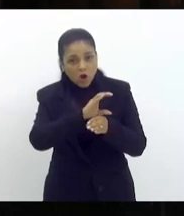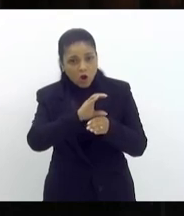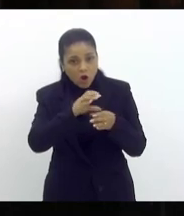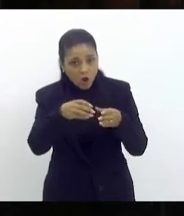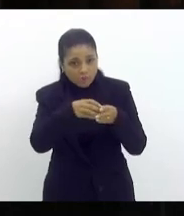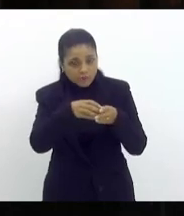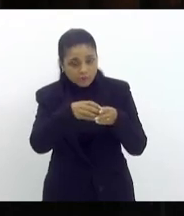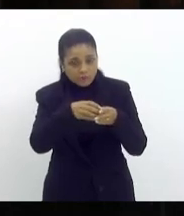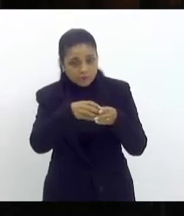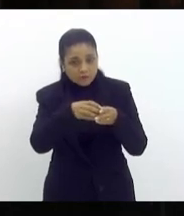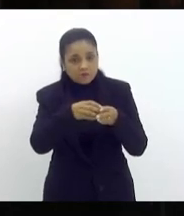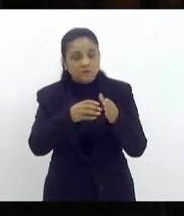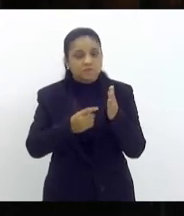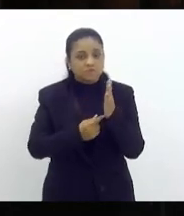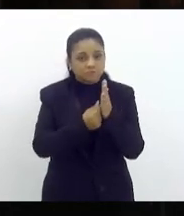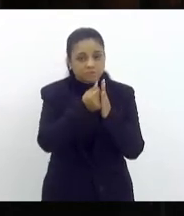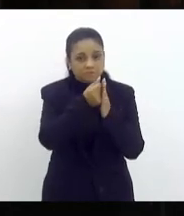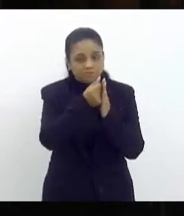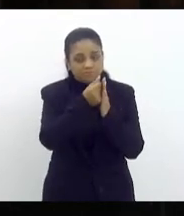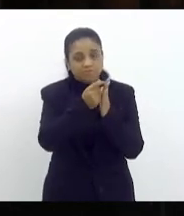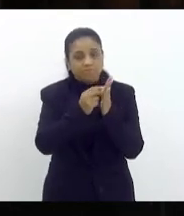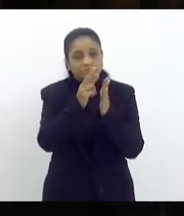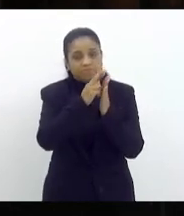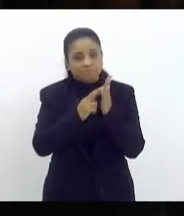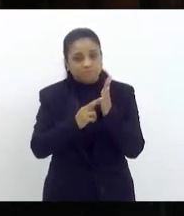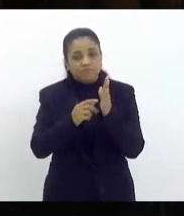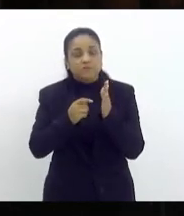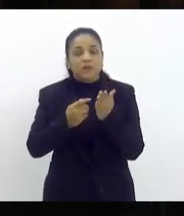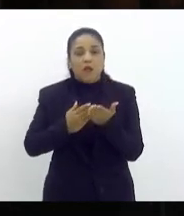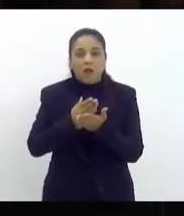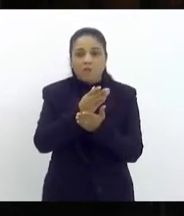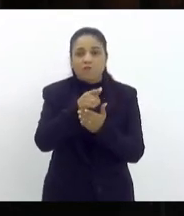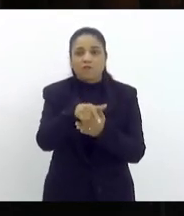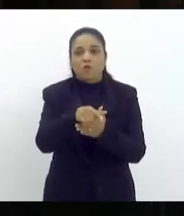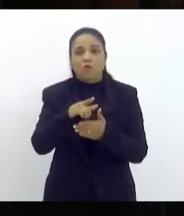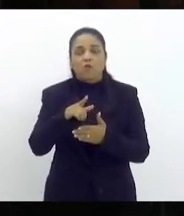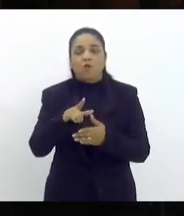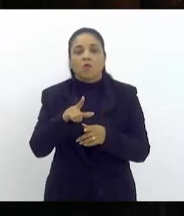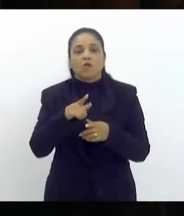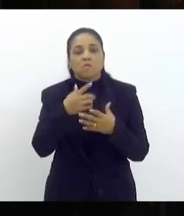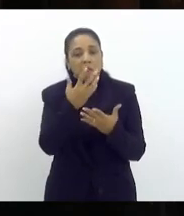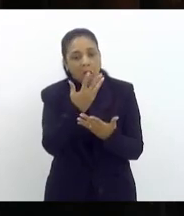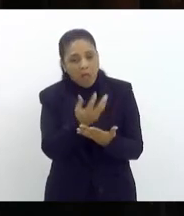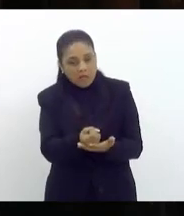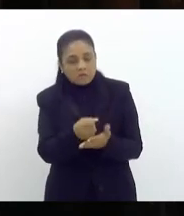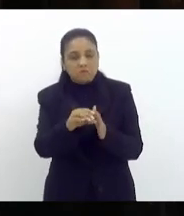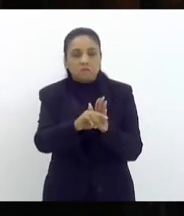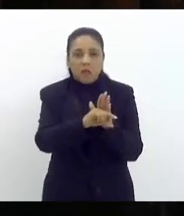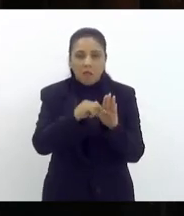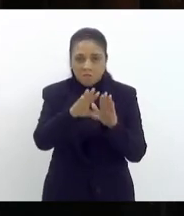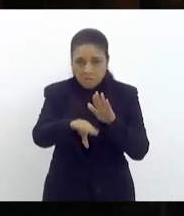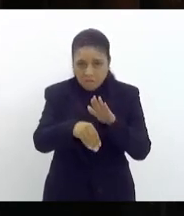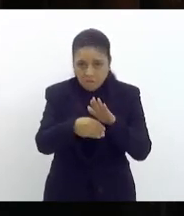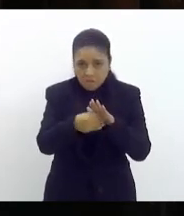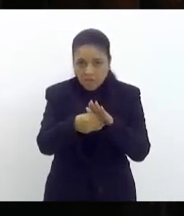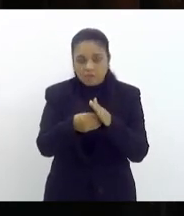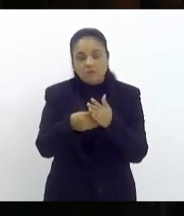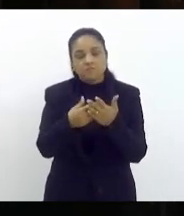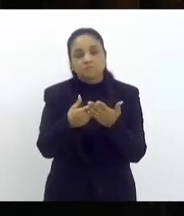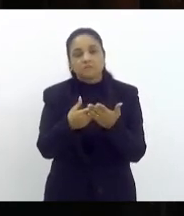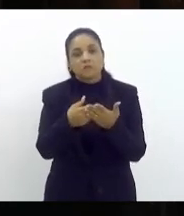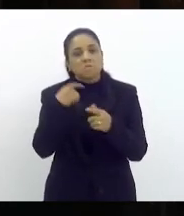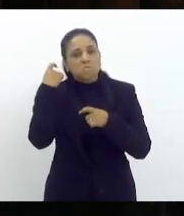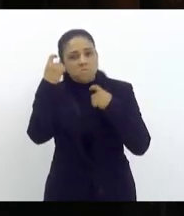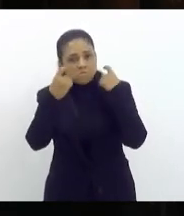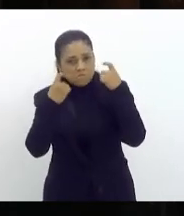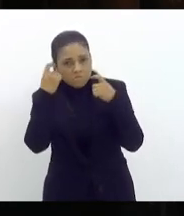mais mais emendas nessa LDO as nossas emendas de bancada foram acatadas priorizou acolher os preocupantes